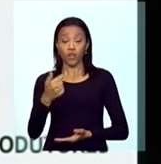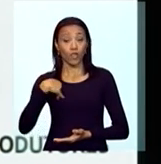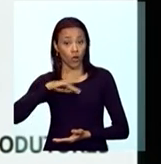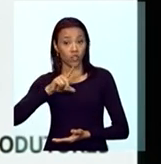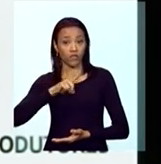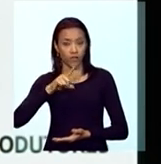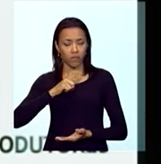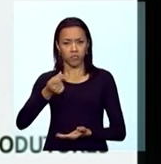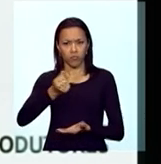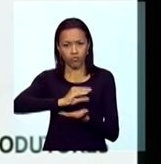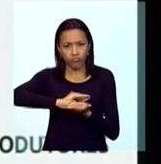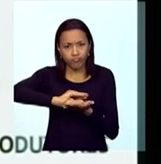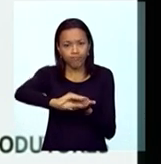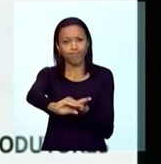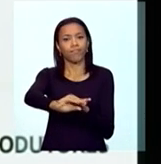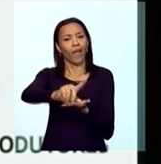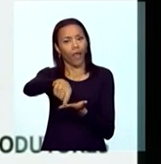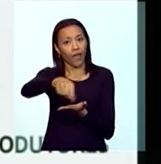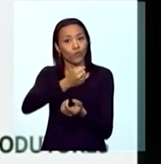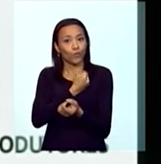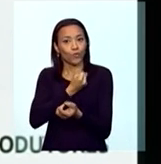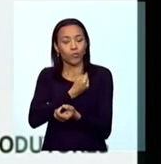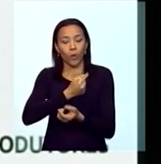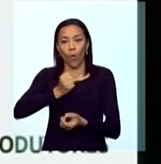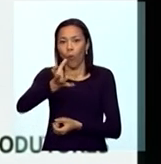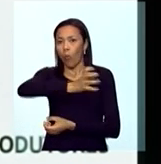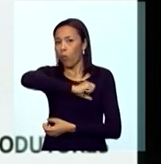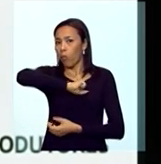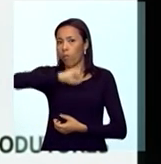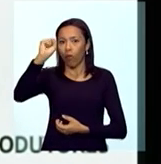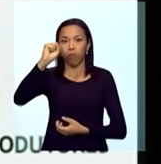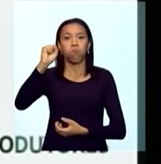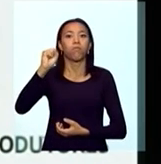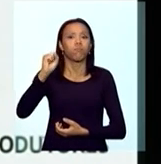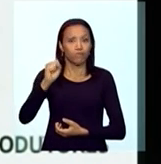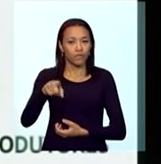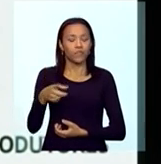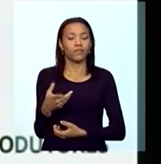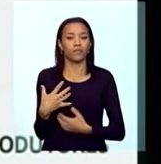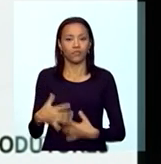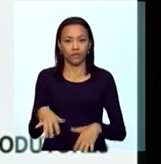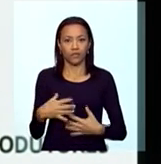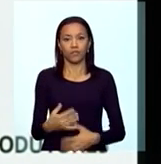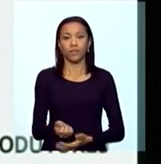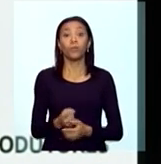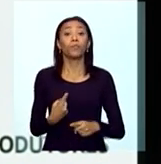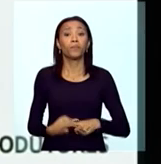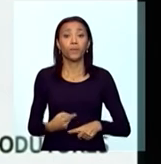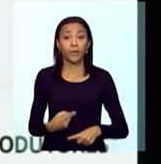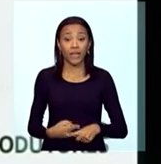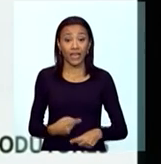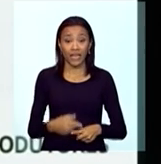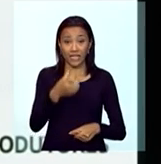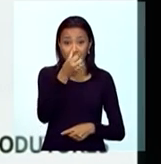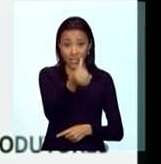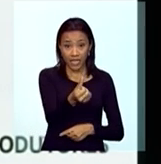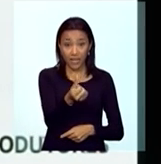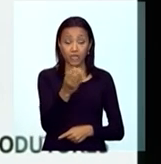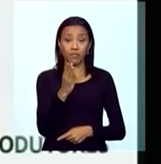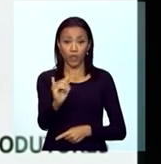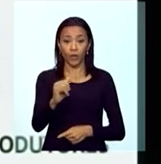investimento nessa safra, é um número recorde e de muita expressividade, porque 6 bilhões no